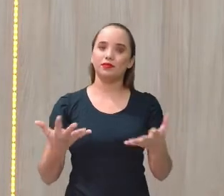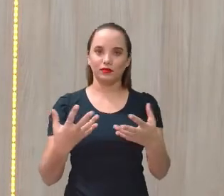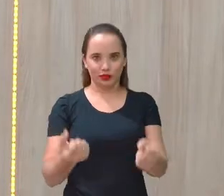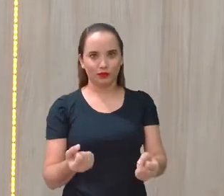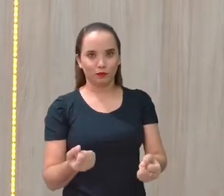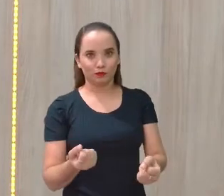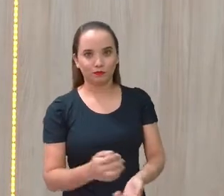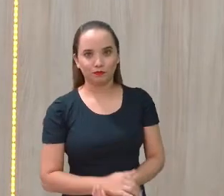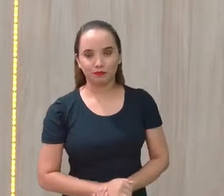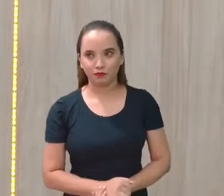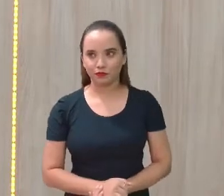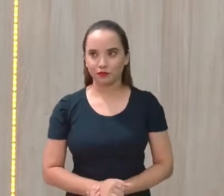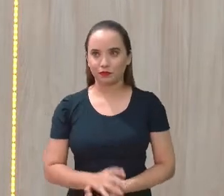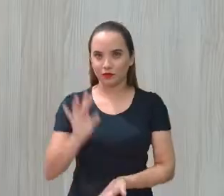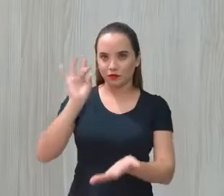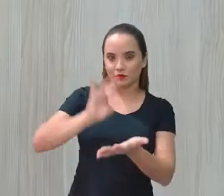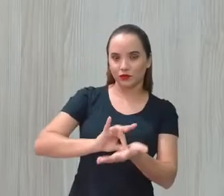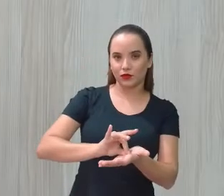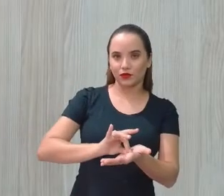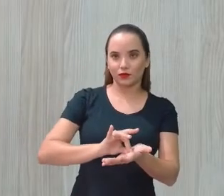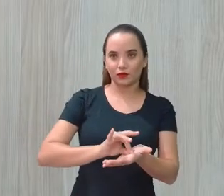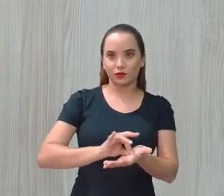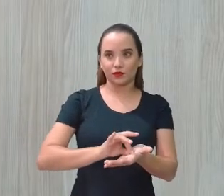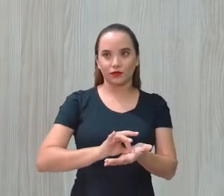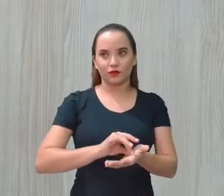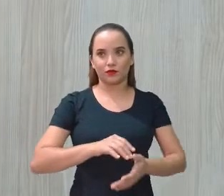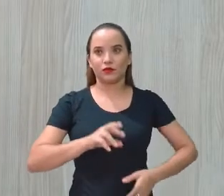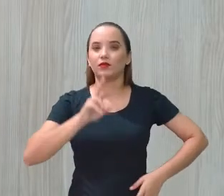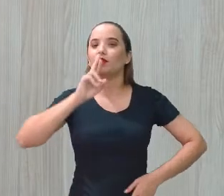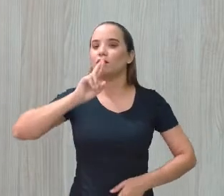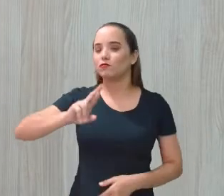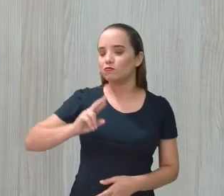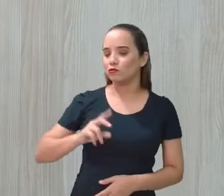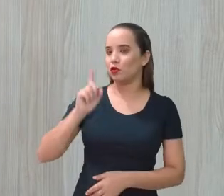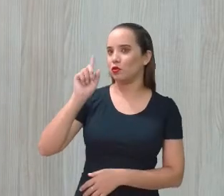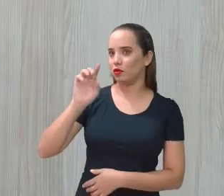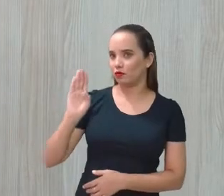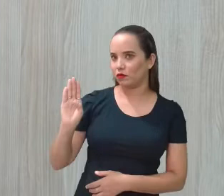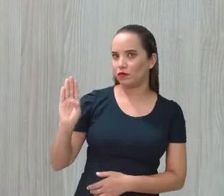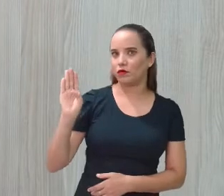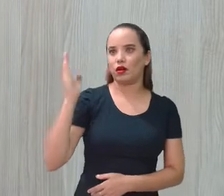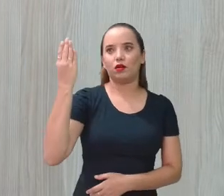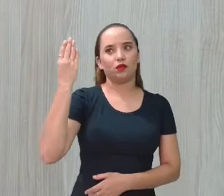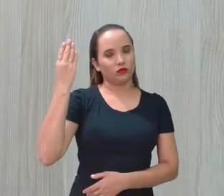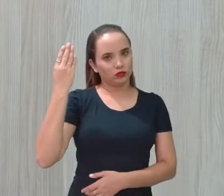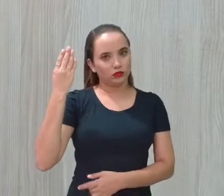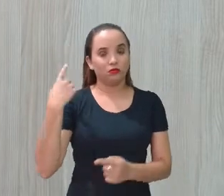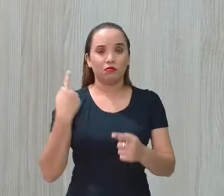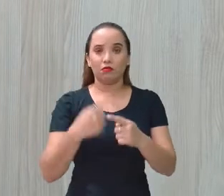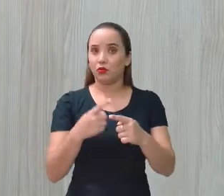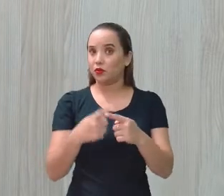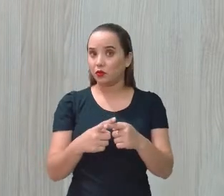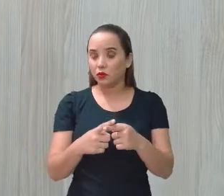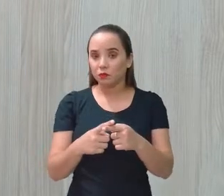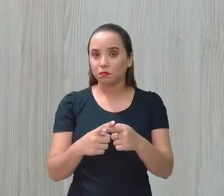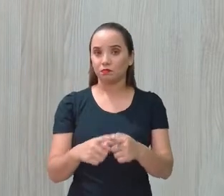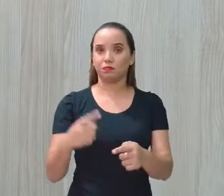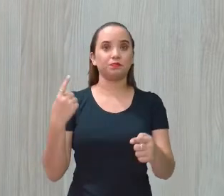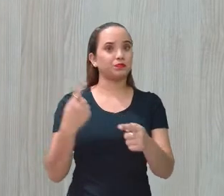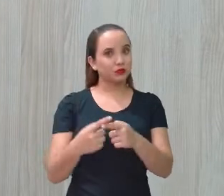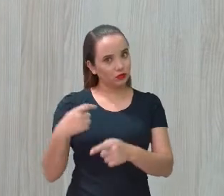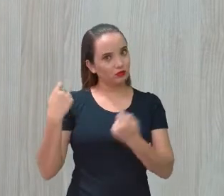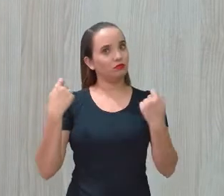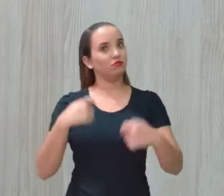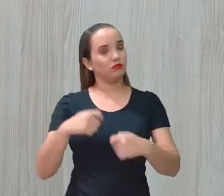maravilhosos? Verdadeiro? A resposta qual é? É falso, não é? Por quê? Porque a gente vai